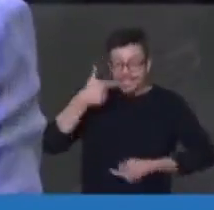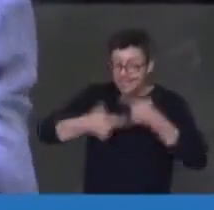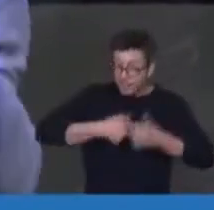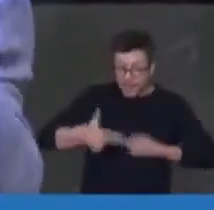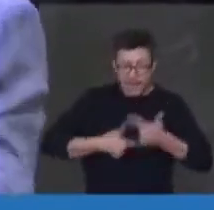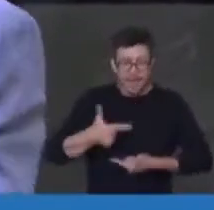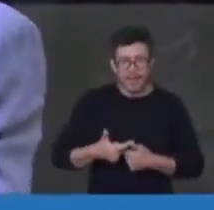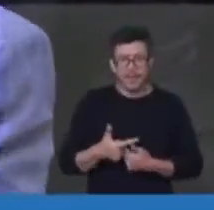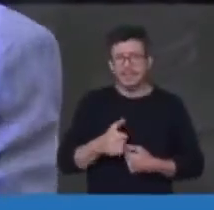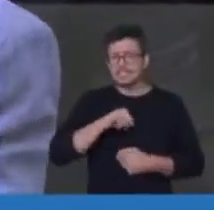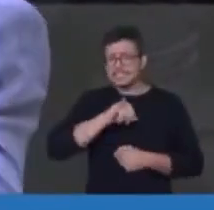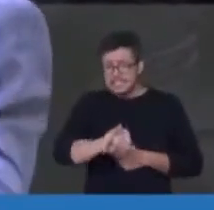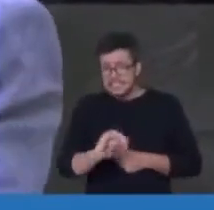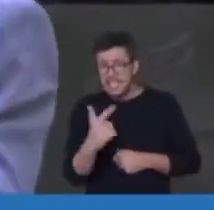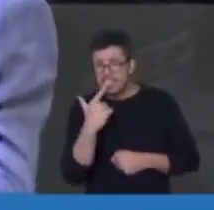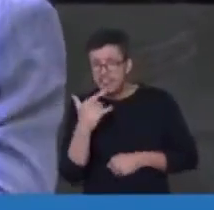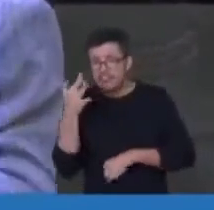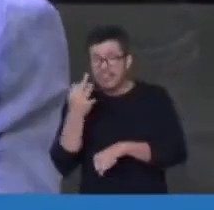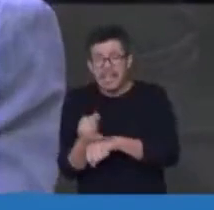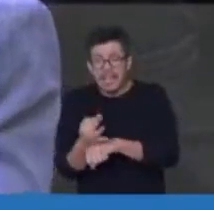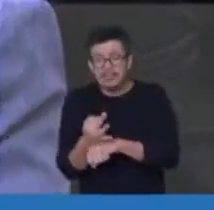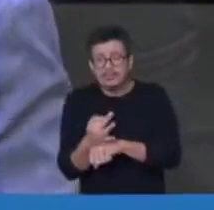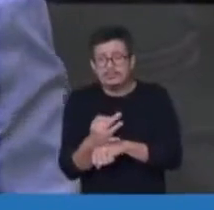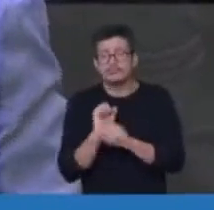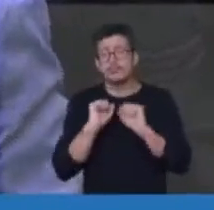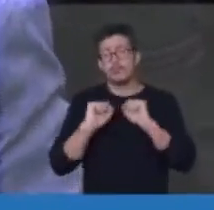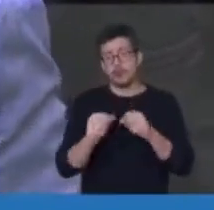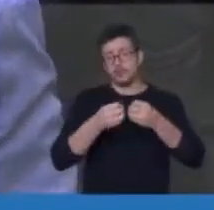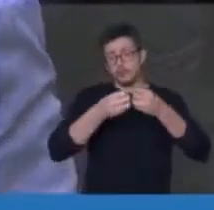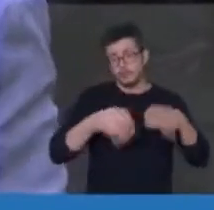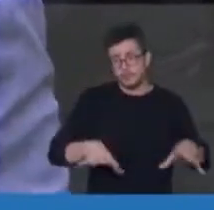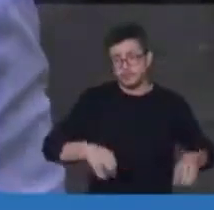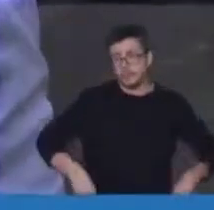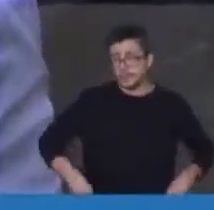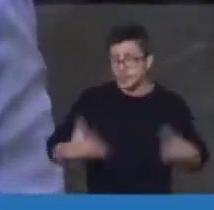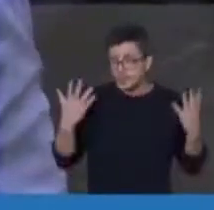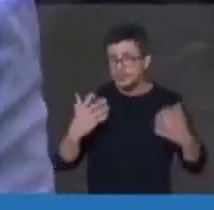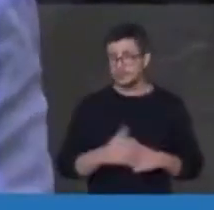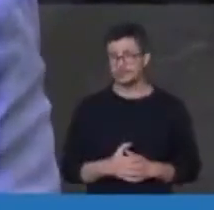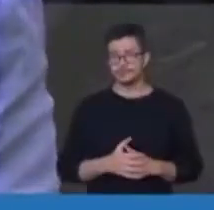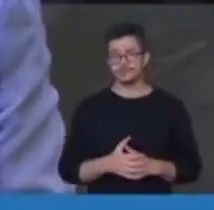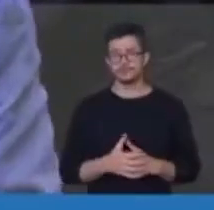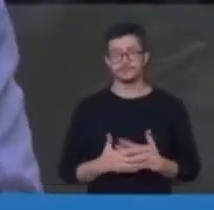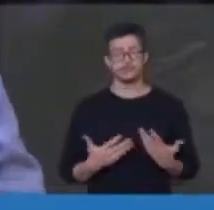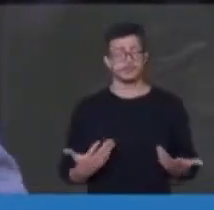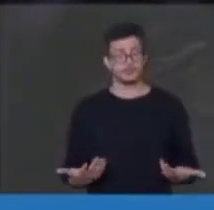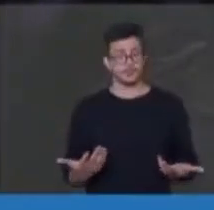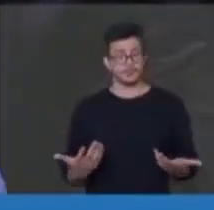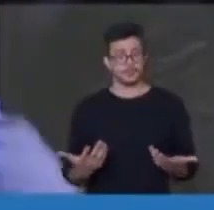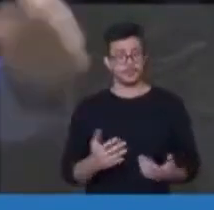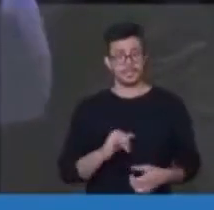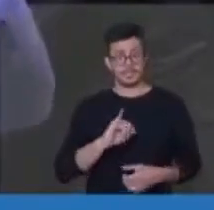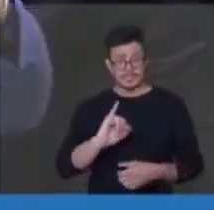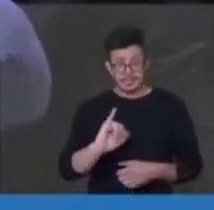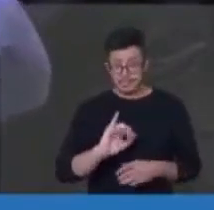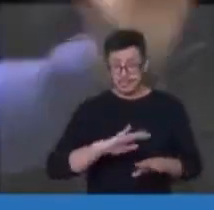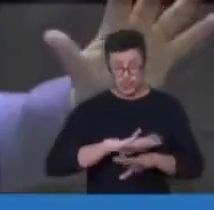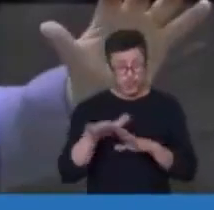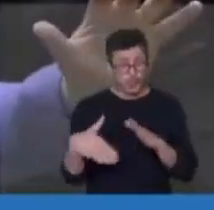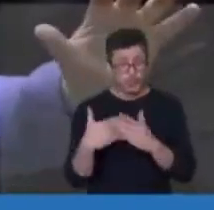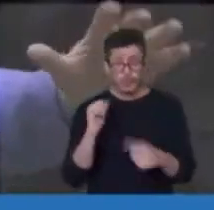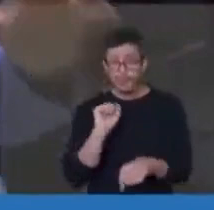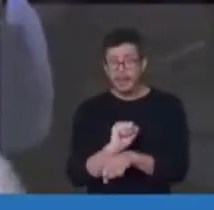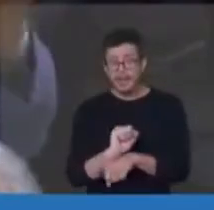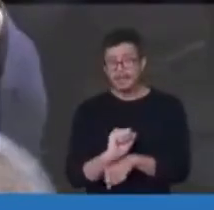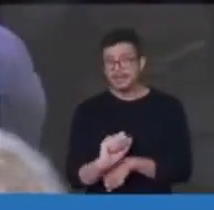é prejuízo. Tem que saber que empreendedores, um dia parado, é um prejuízo de quase 3 bilhões. Então não tem nada de racismo.